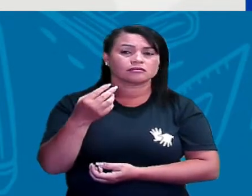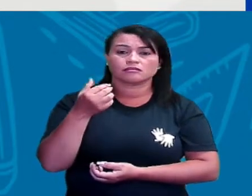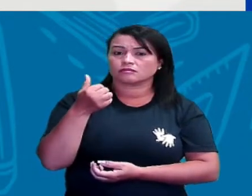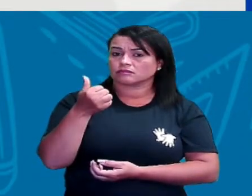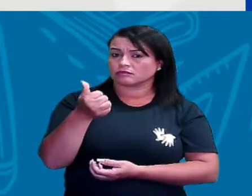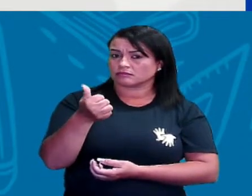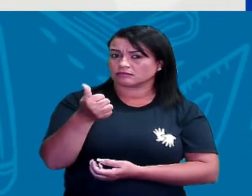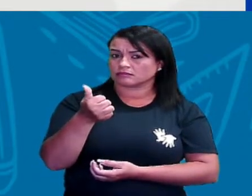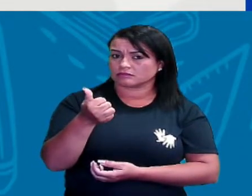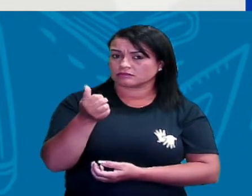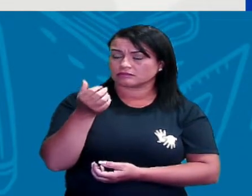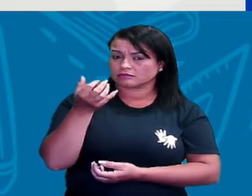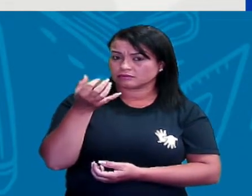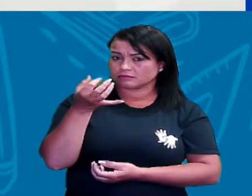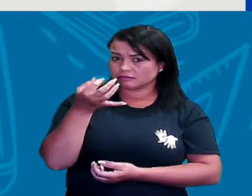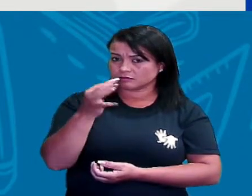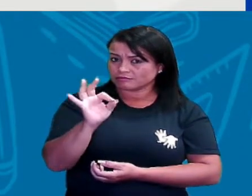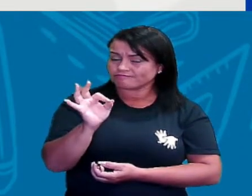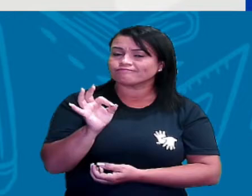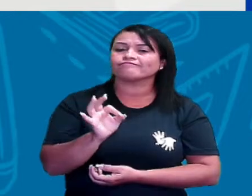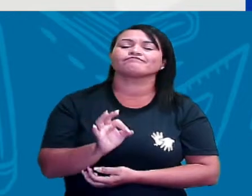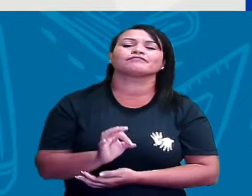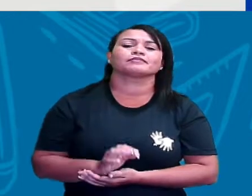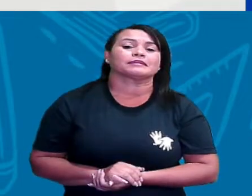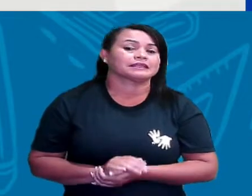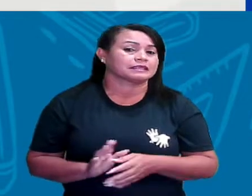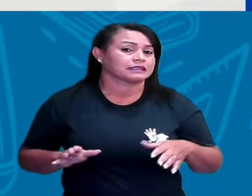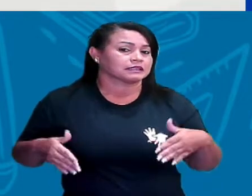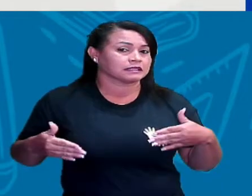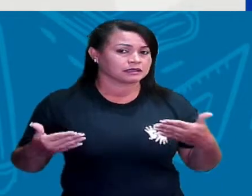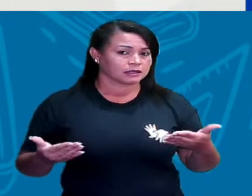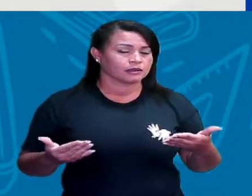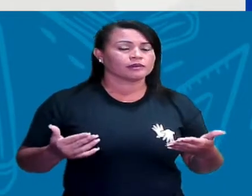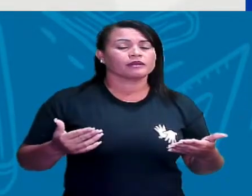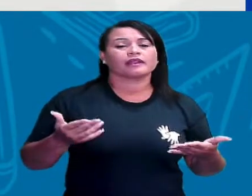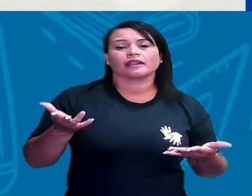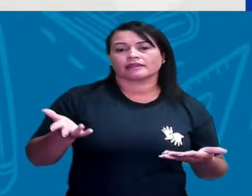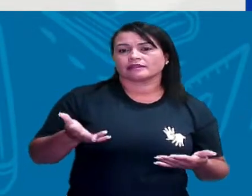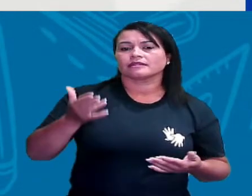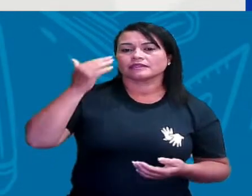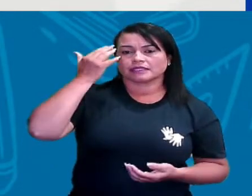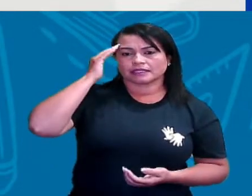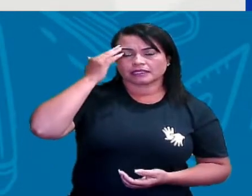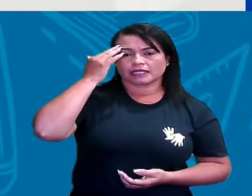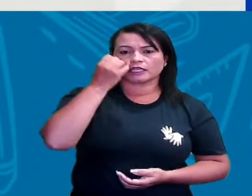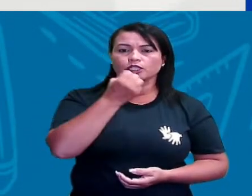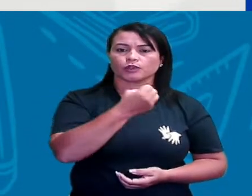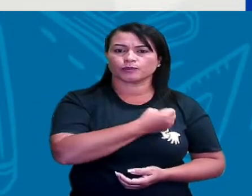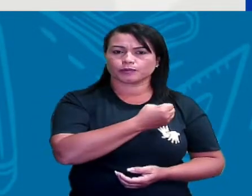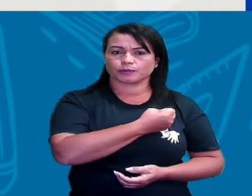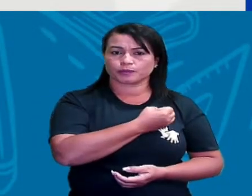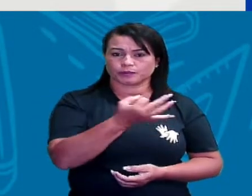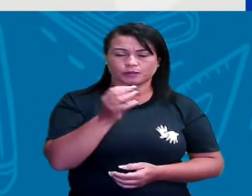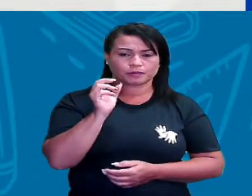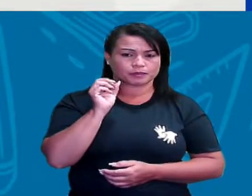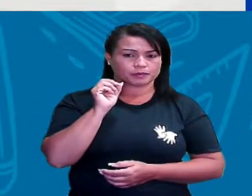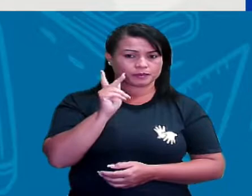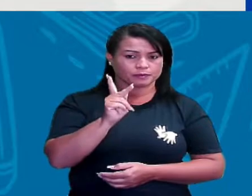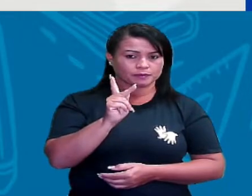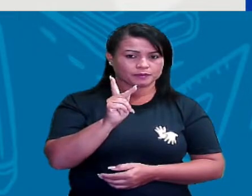23.431. Tá certo? Então, é assim que se lê esse número, não é isso?